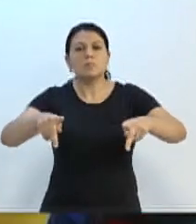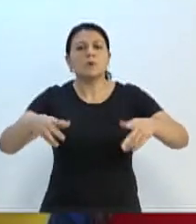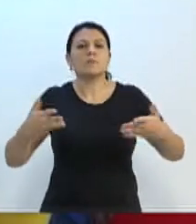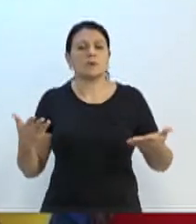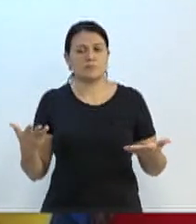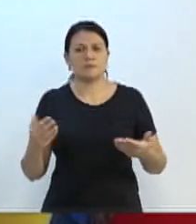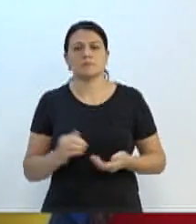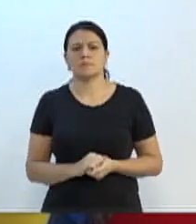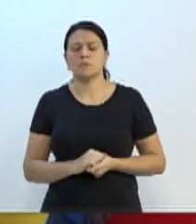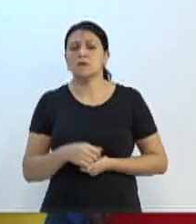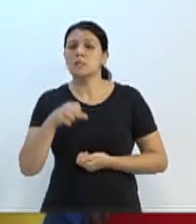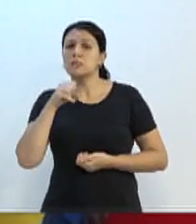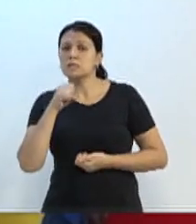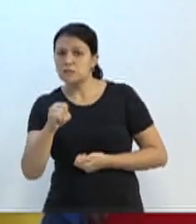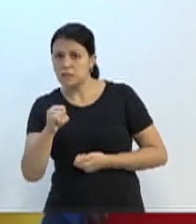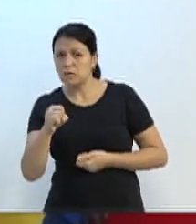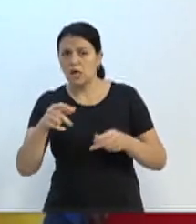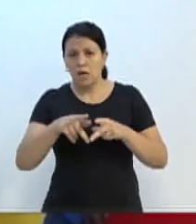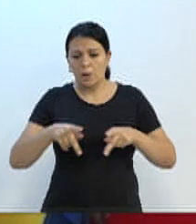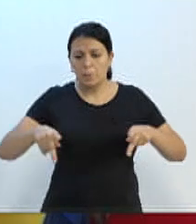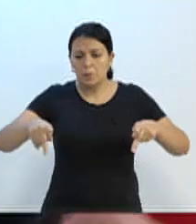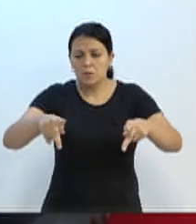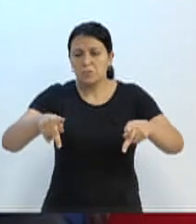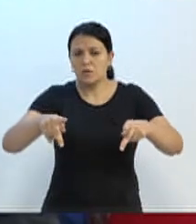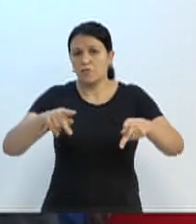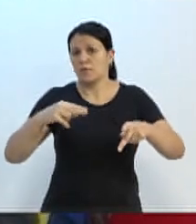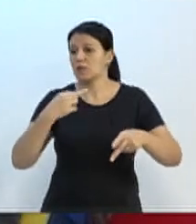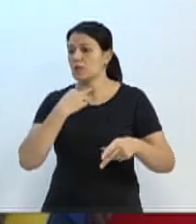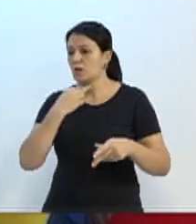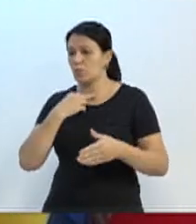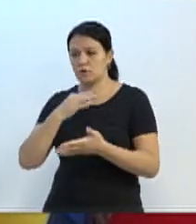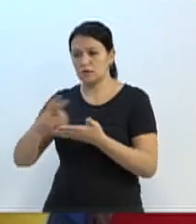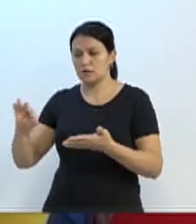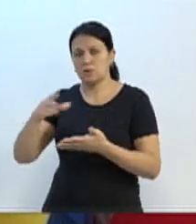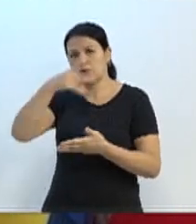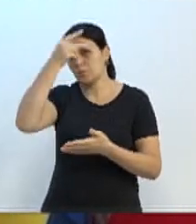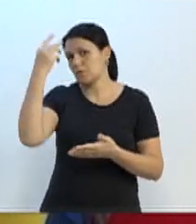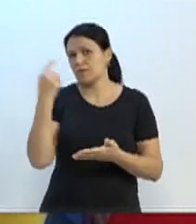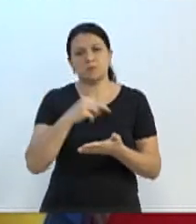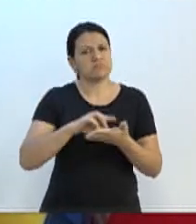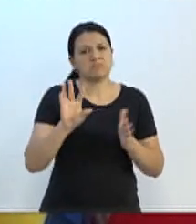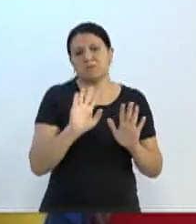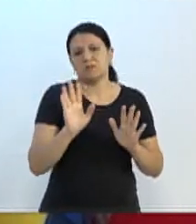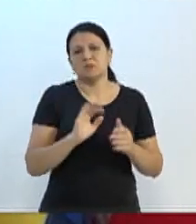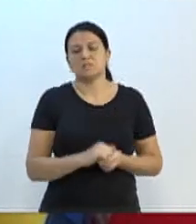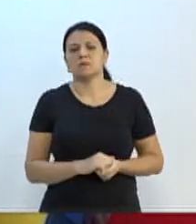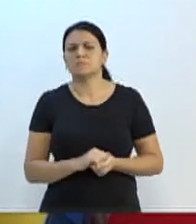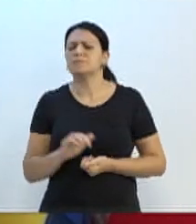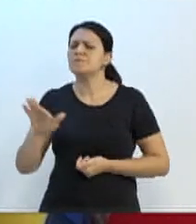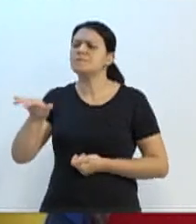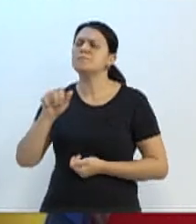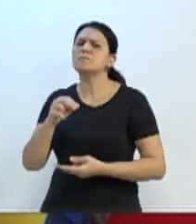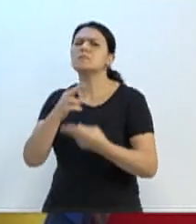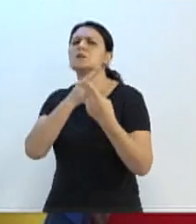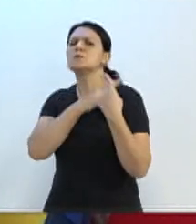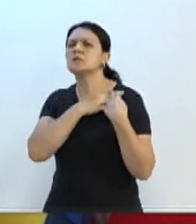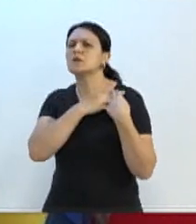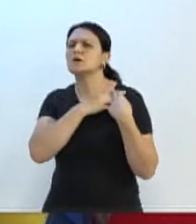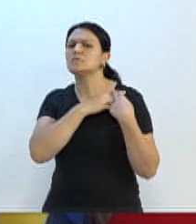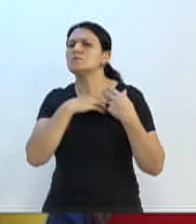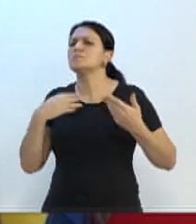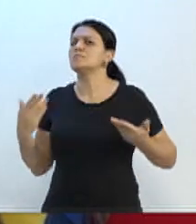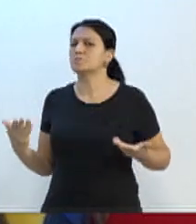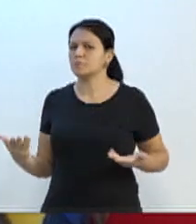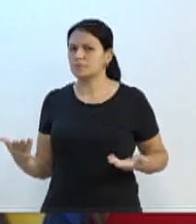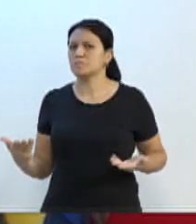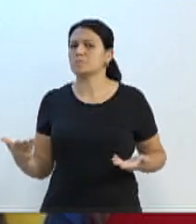Se a Procuradoria disser que não pode assinar, o prefeito não assina. Então, vamos chamar a responsabilidade